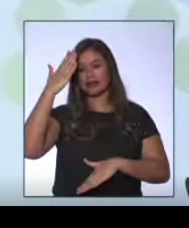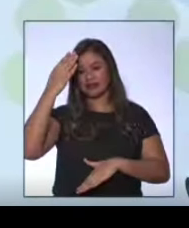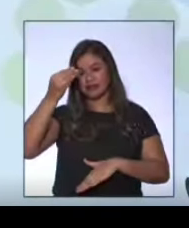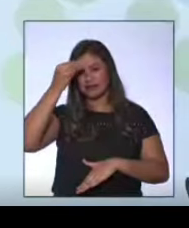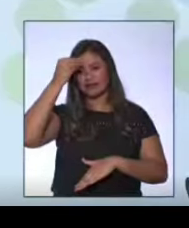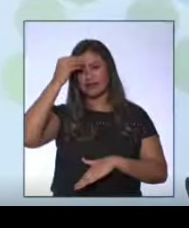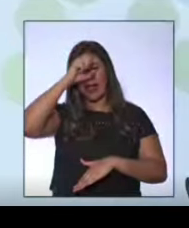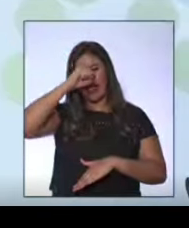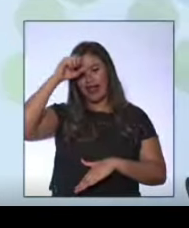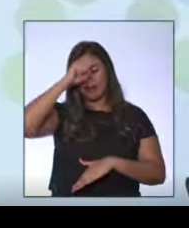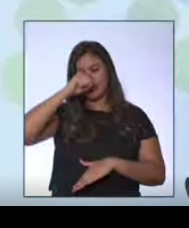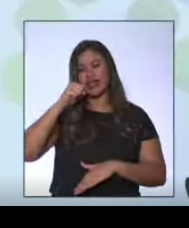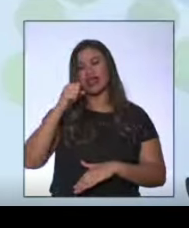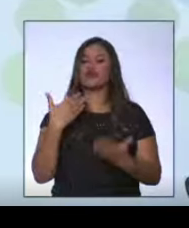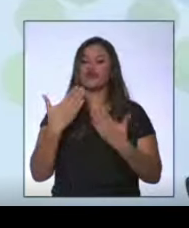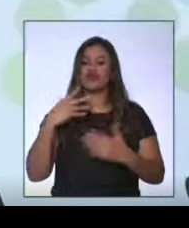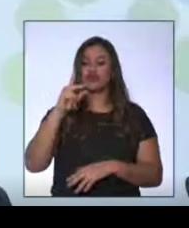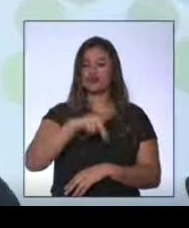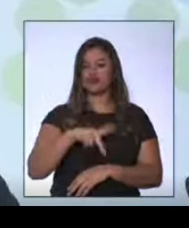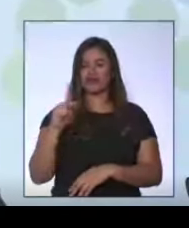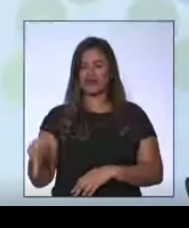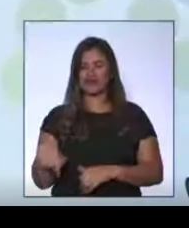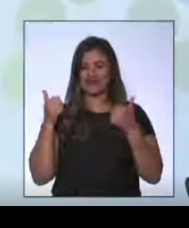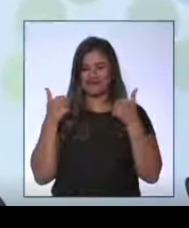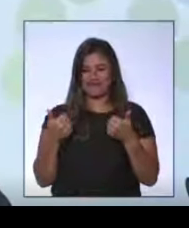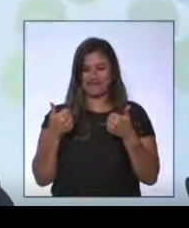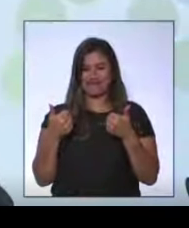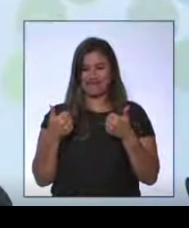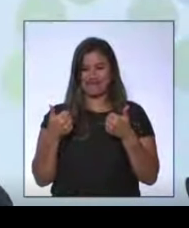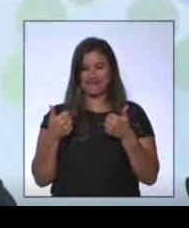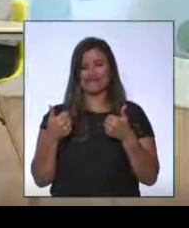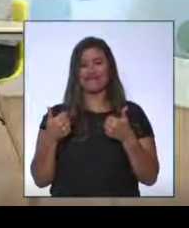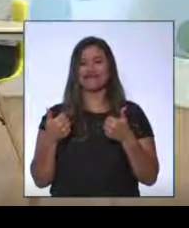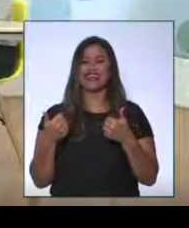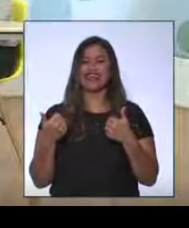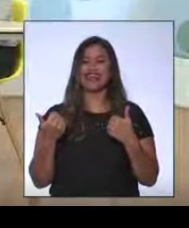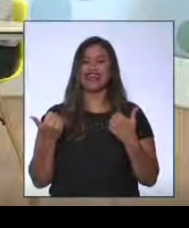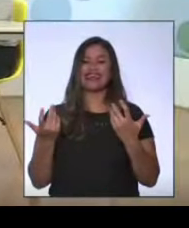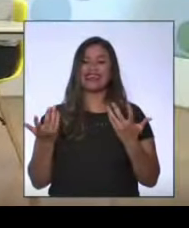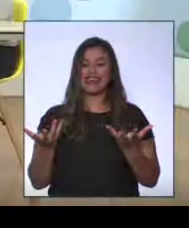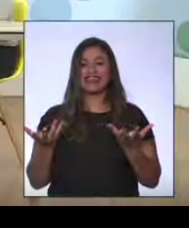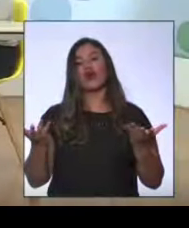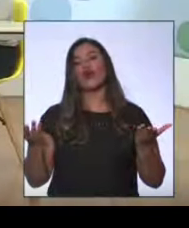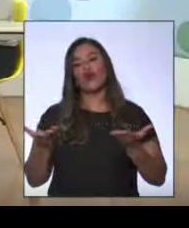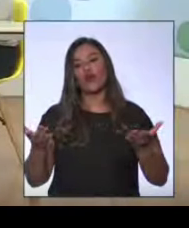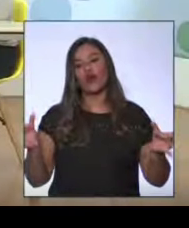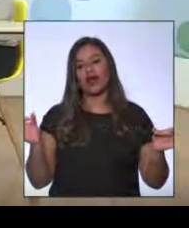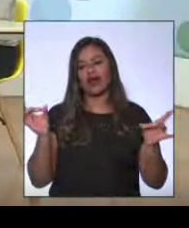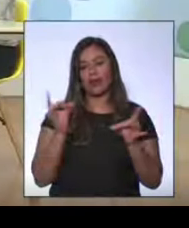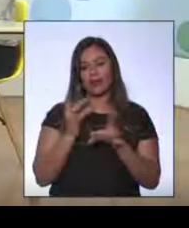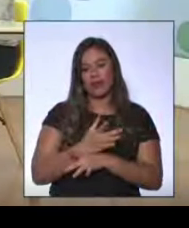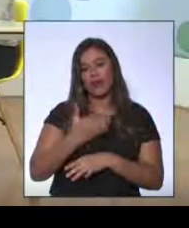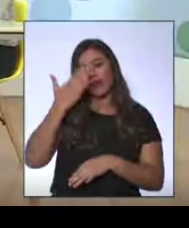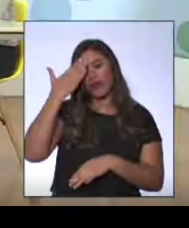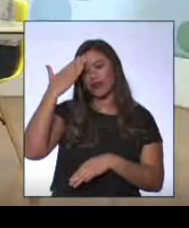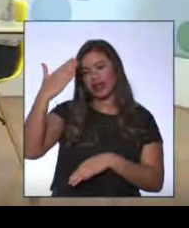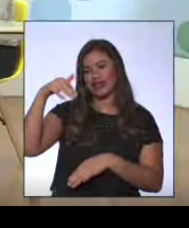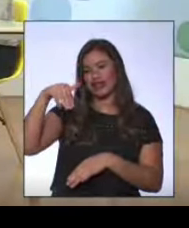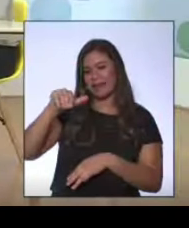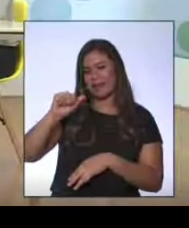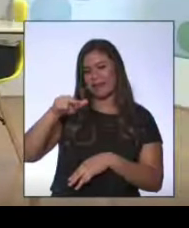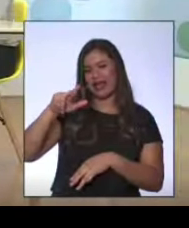ele é a maior autoridade no assunto, tá bom? Então, é isso, terminamos por hoje. Obrigado, professora Mary, pela